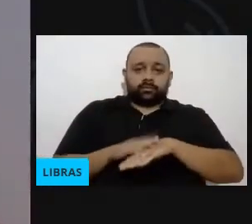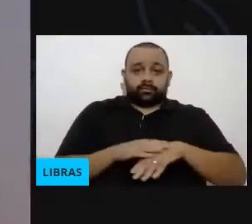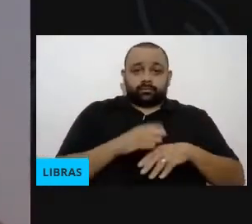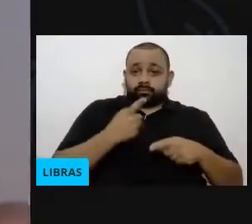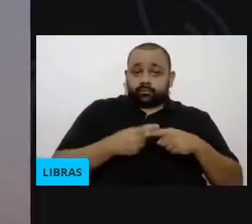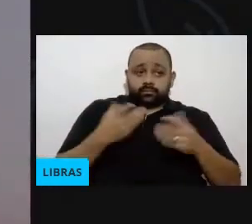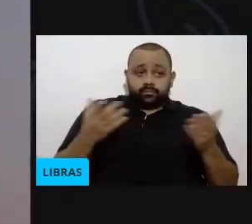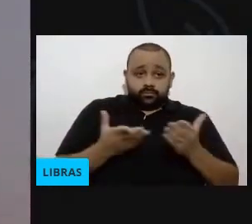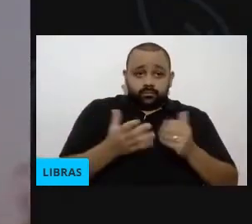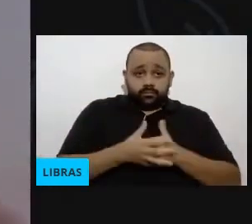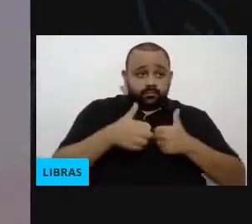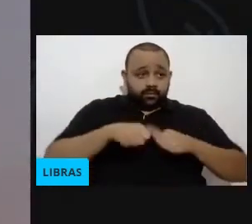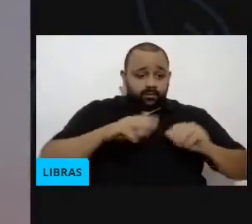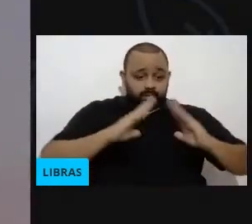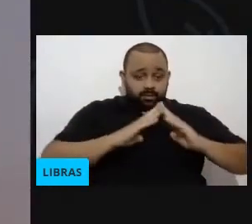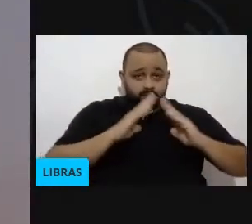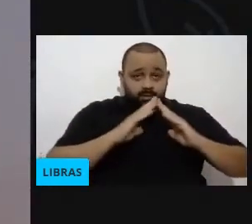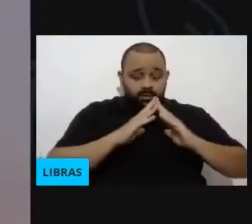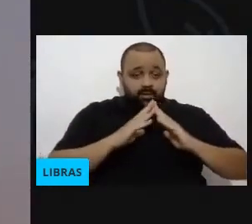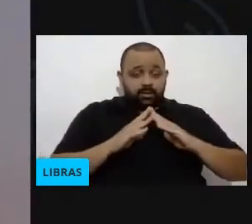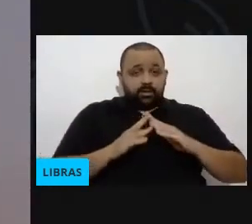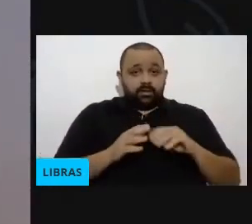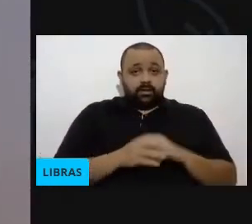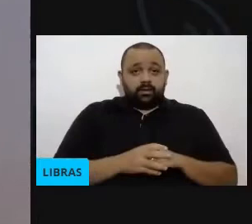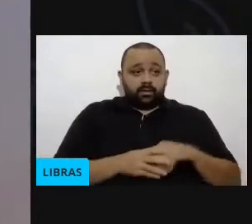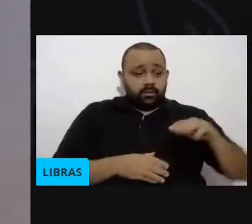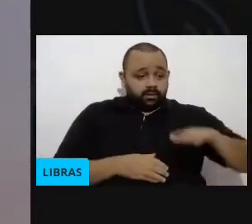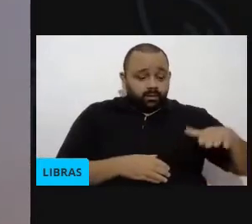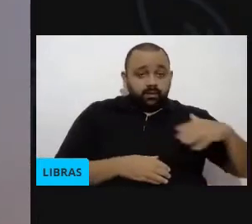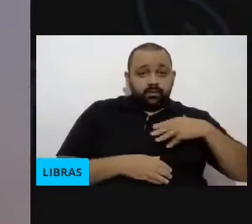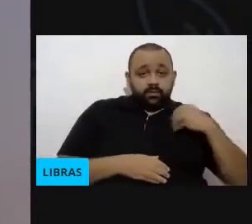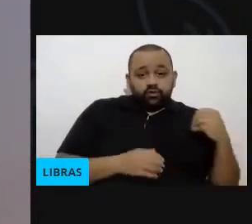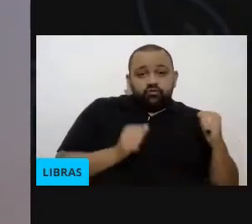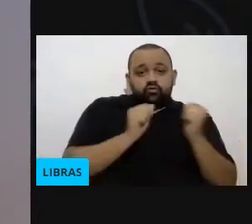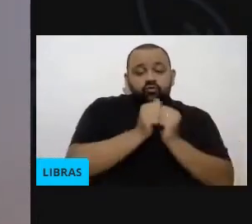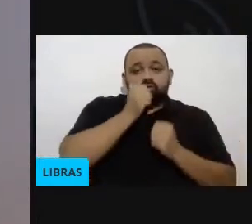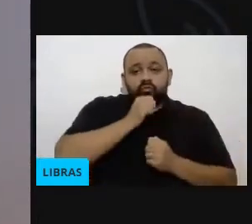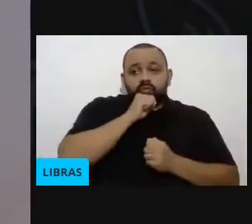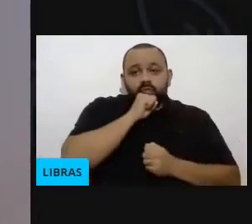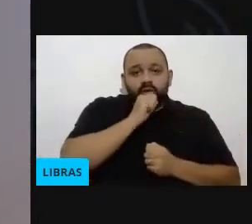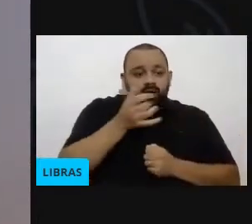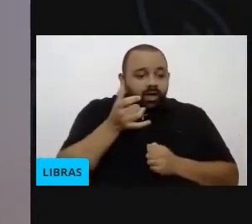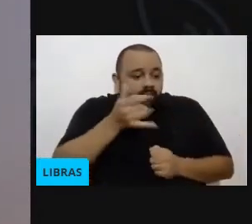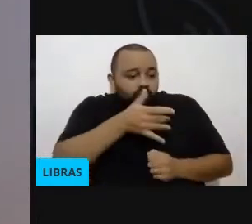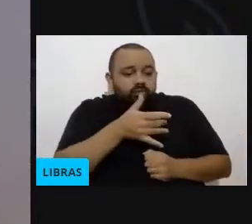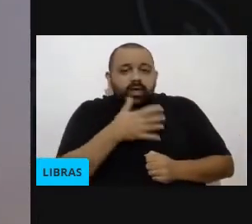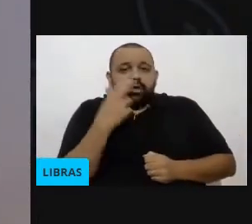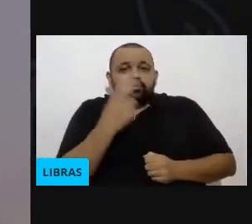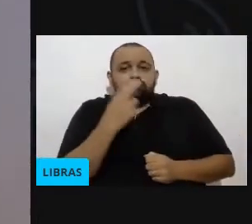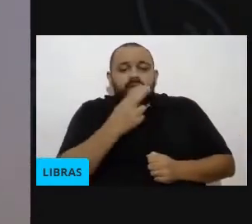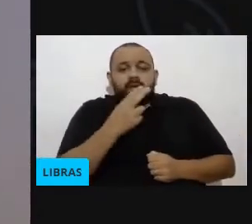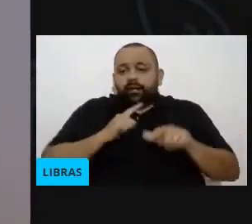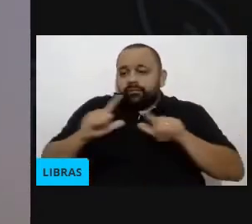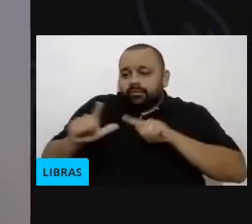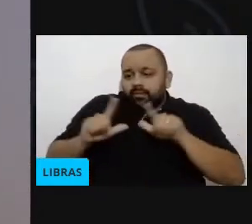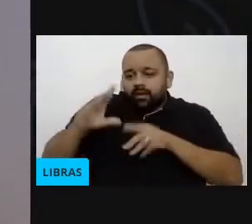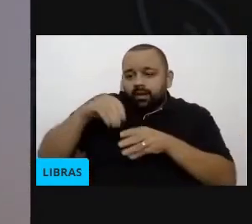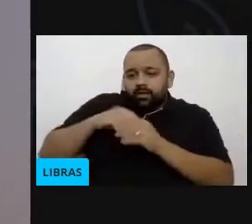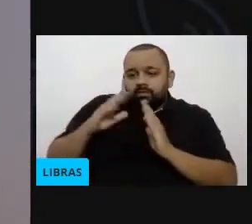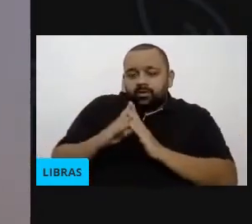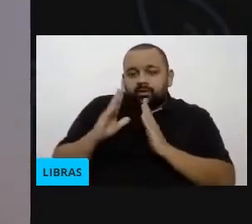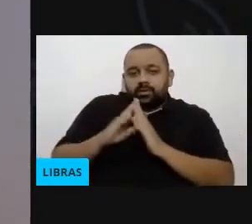casa, ela está vendo a criança que quer estar do lado dela, e é muito difícil abandonar o filho que está do seu lado, tendo que trabalhar dentro da sua